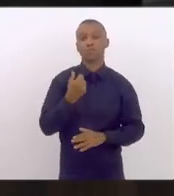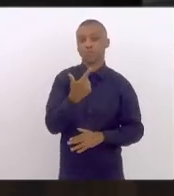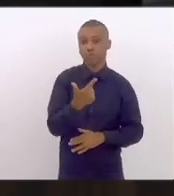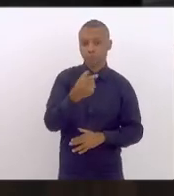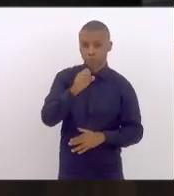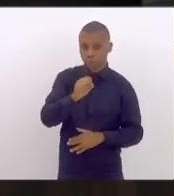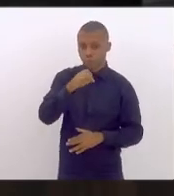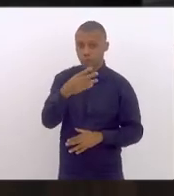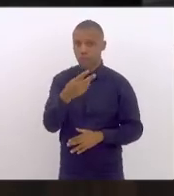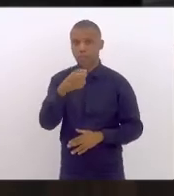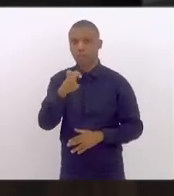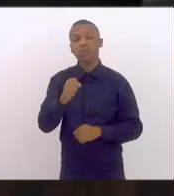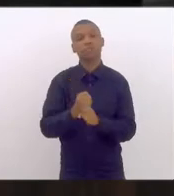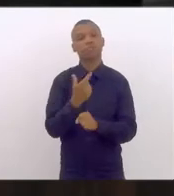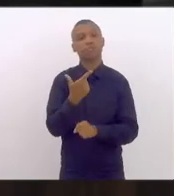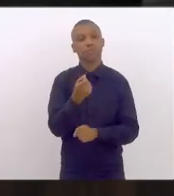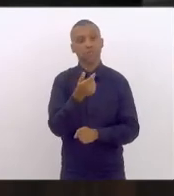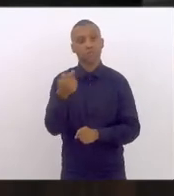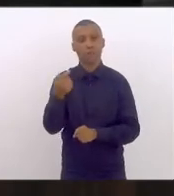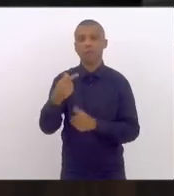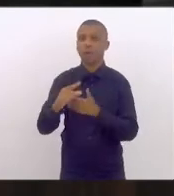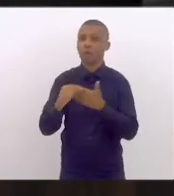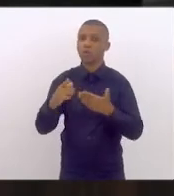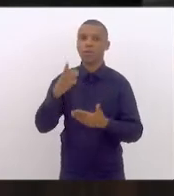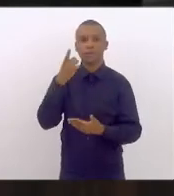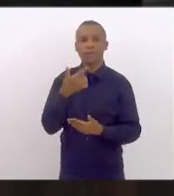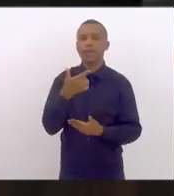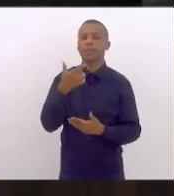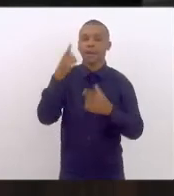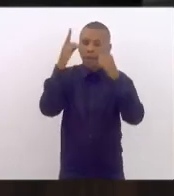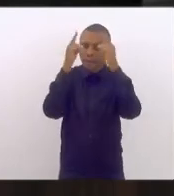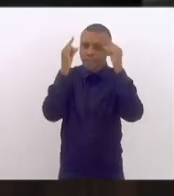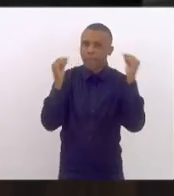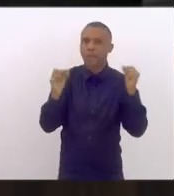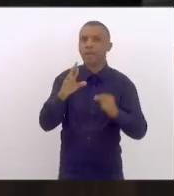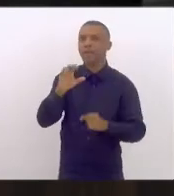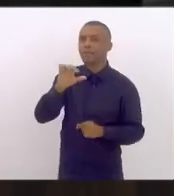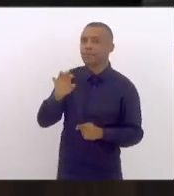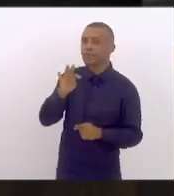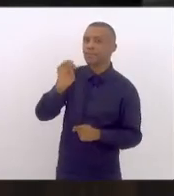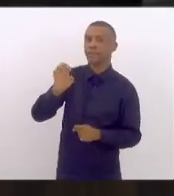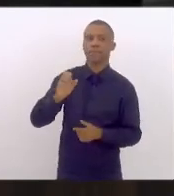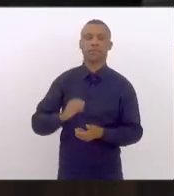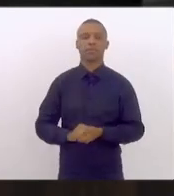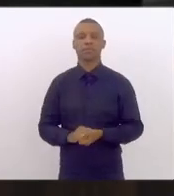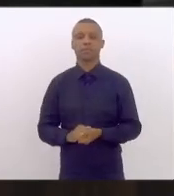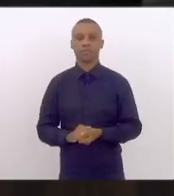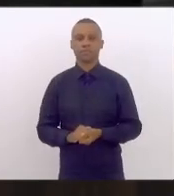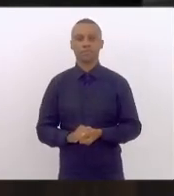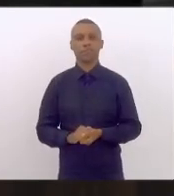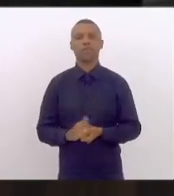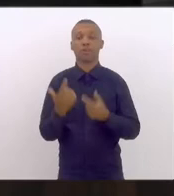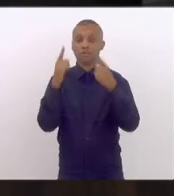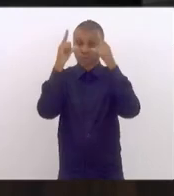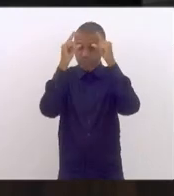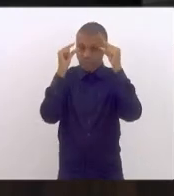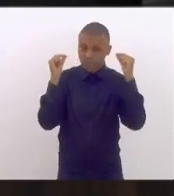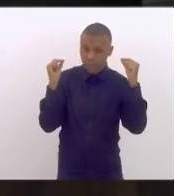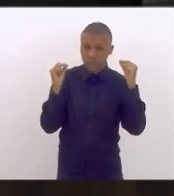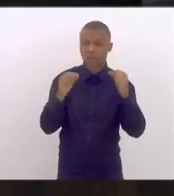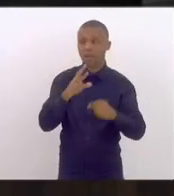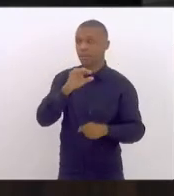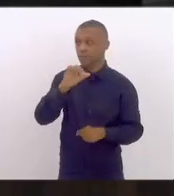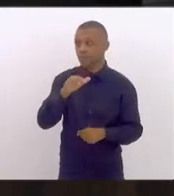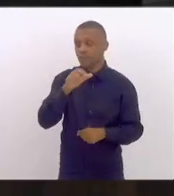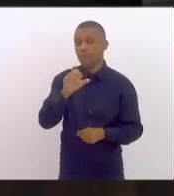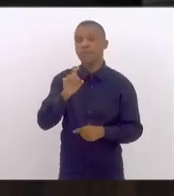de 2017 da autoria deputada enfermeira Rejane dos deputados enfermeira Rejane e deputado